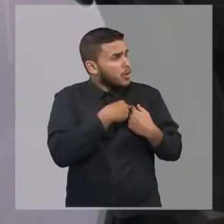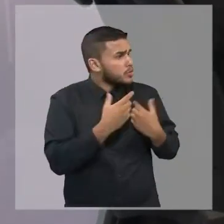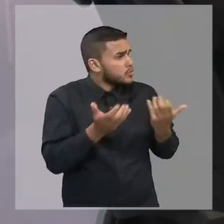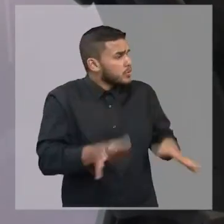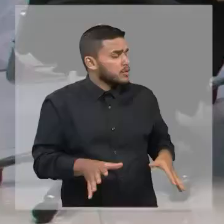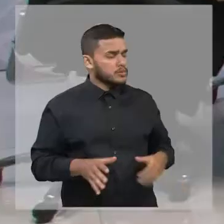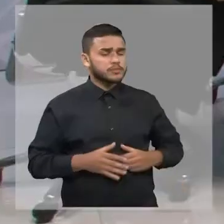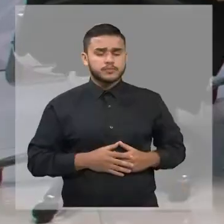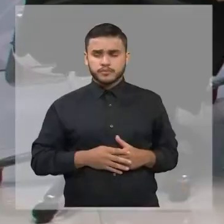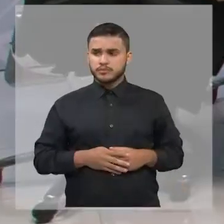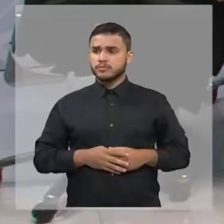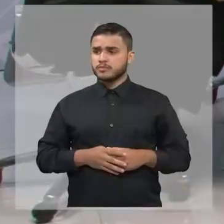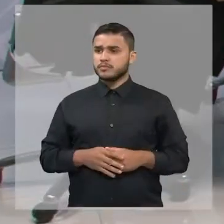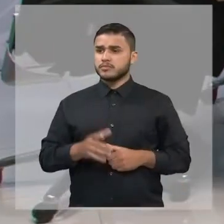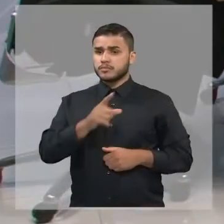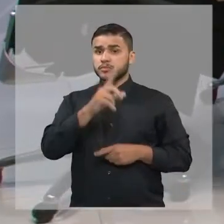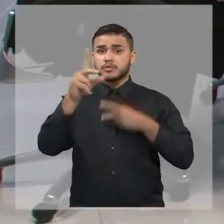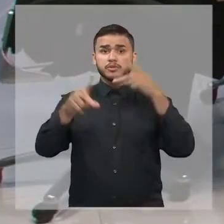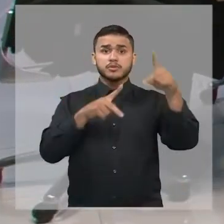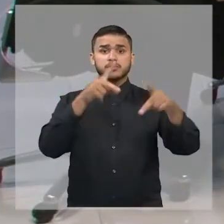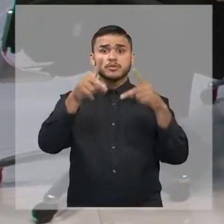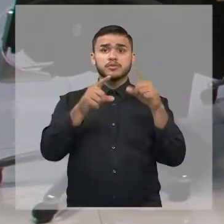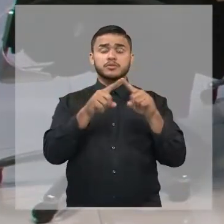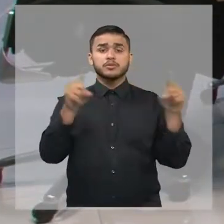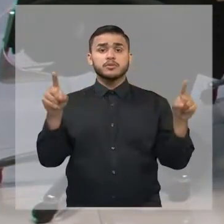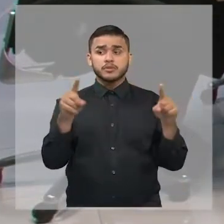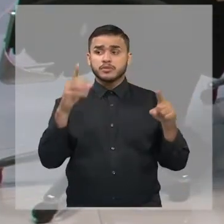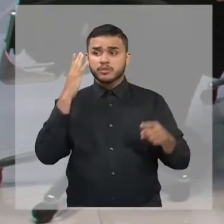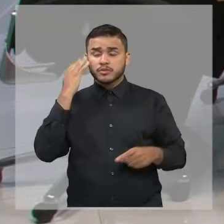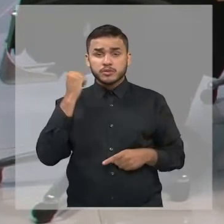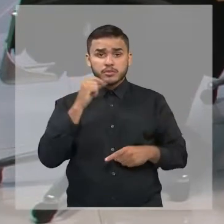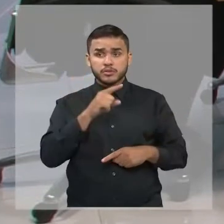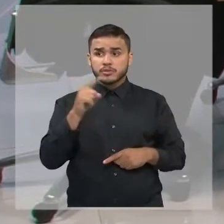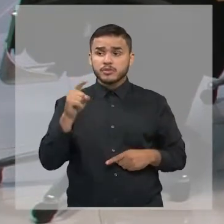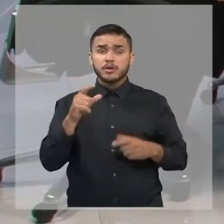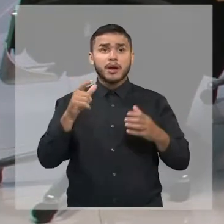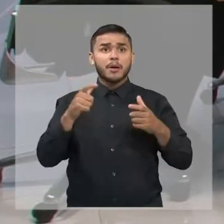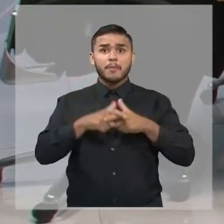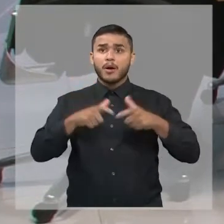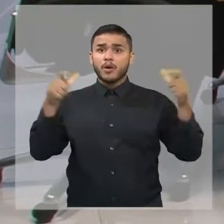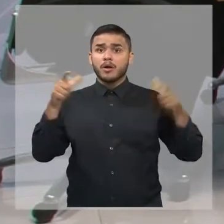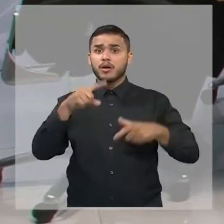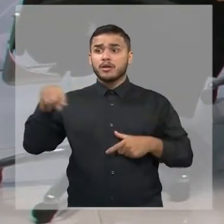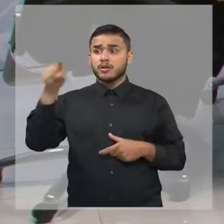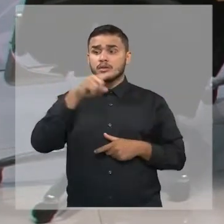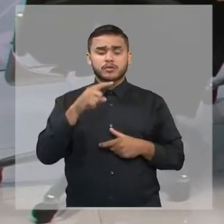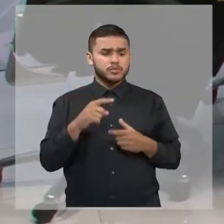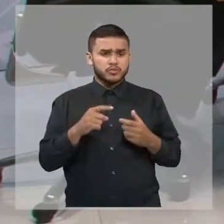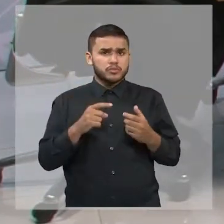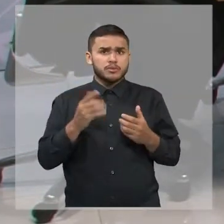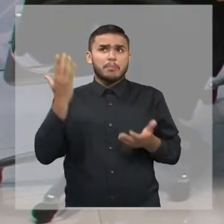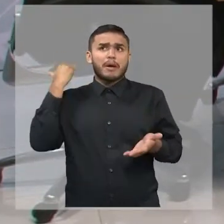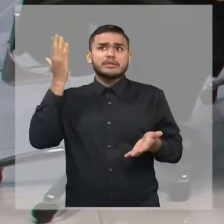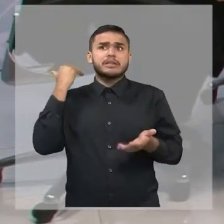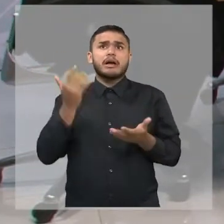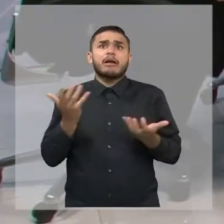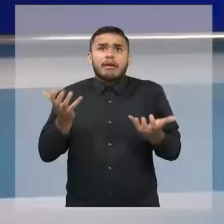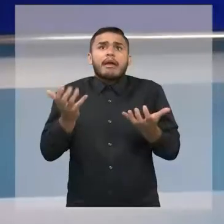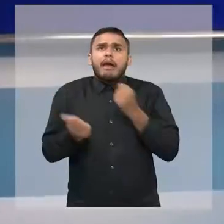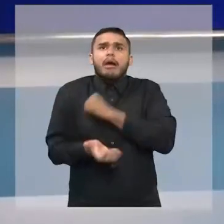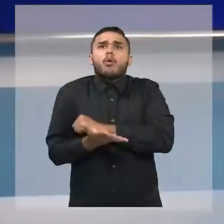vamos fazer mudar. A rigor, não é que o povo não quer mais. O povo no sentido massa, população, sociedade, nunca quis